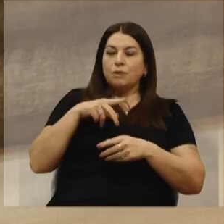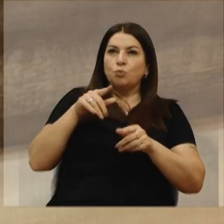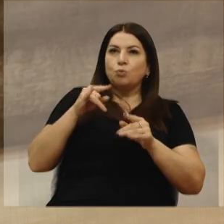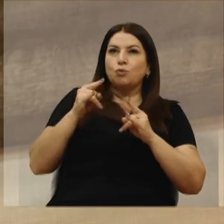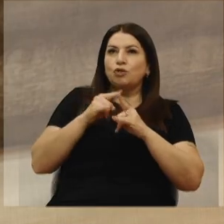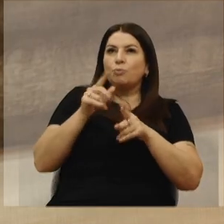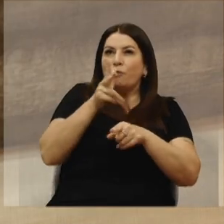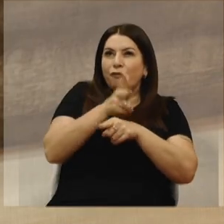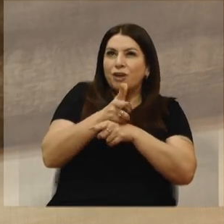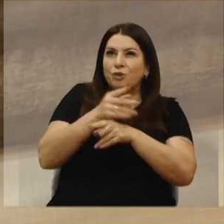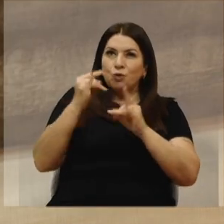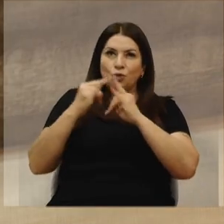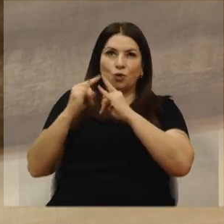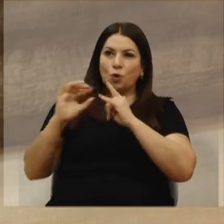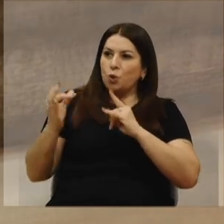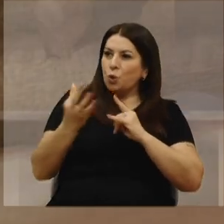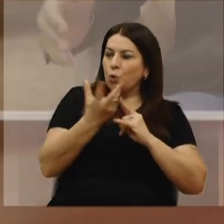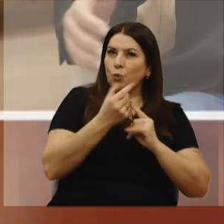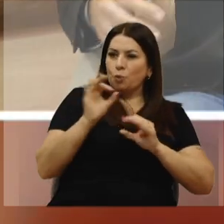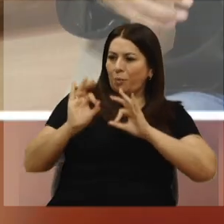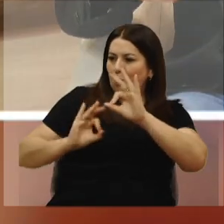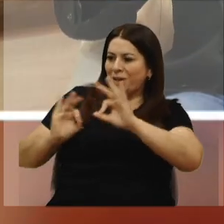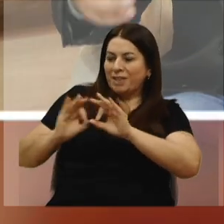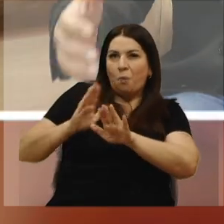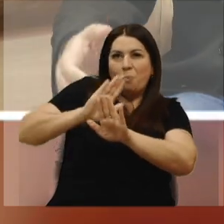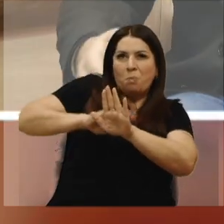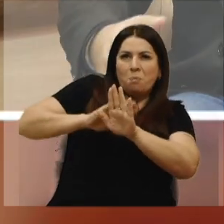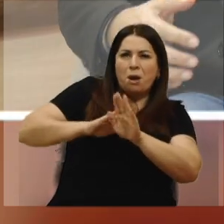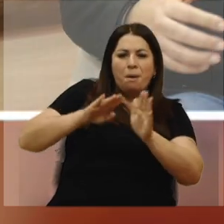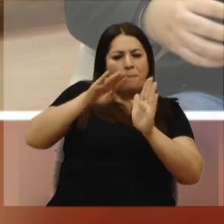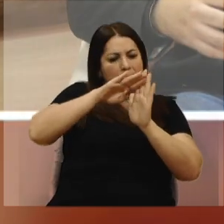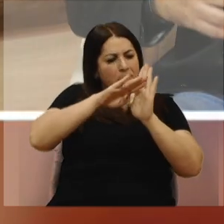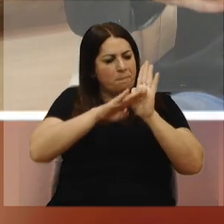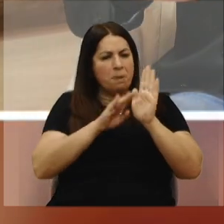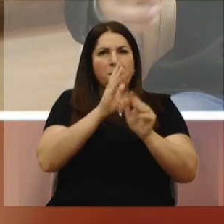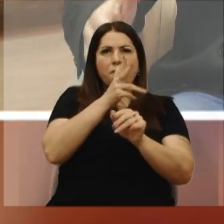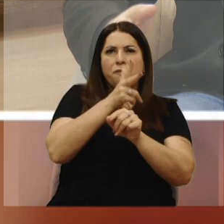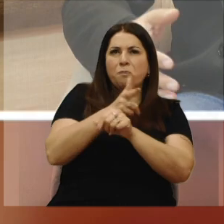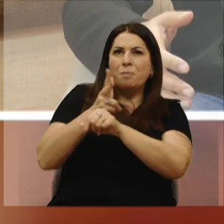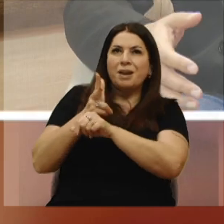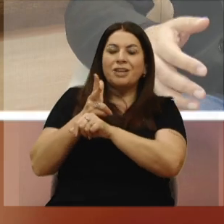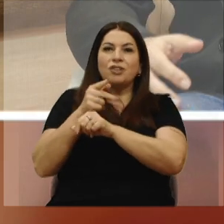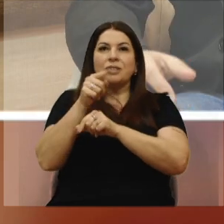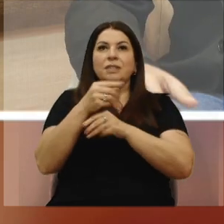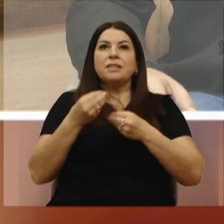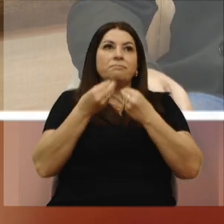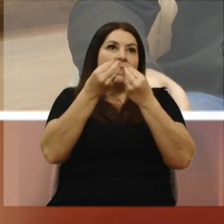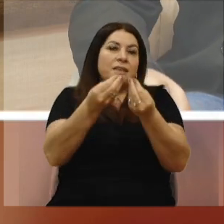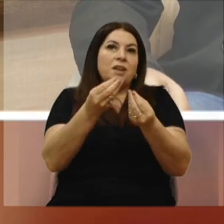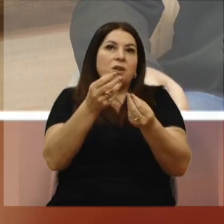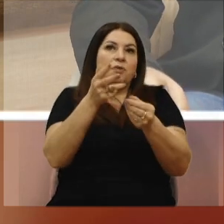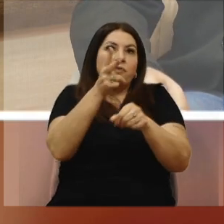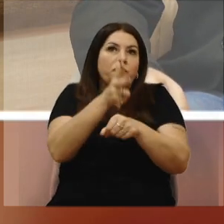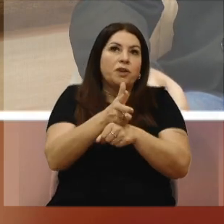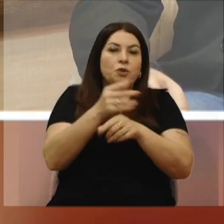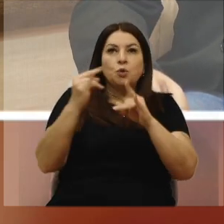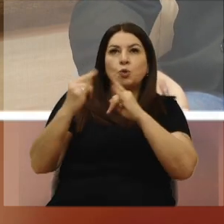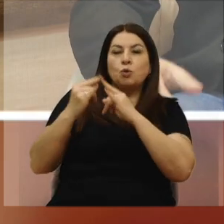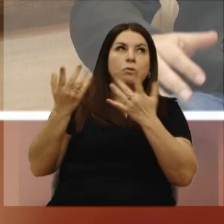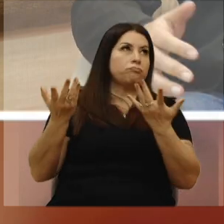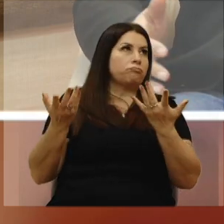demanda um vídeo institucional, isso tem toda uma organização, roteiro, filmagem, quer dizer, os caras ali estão entregando um